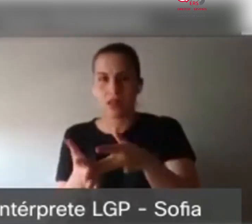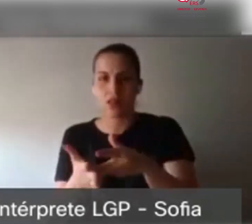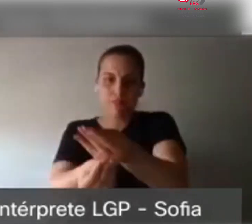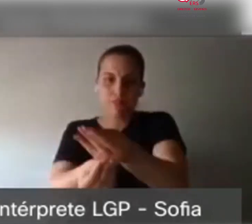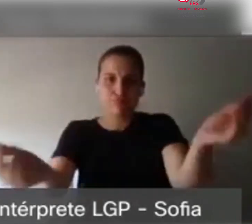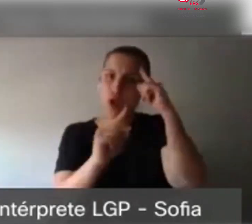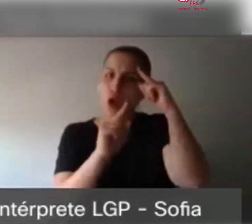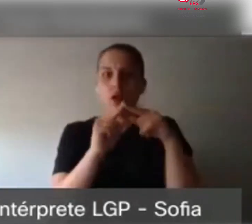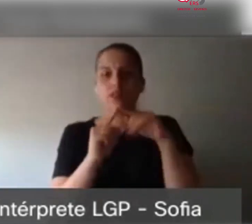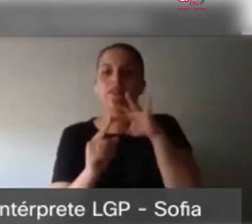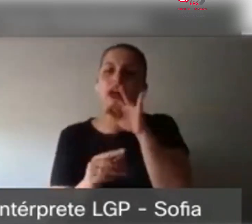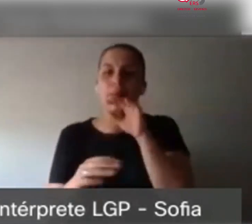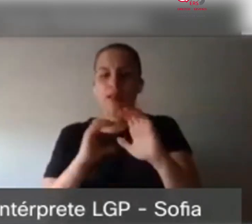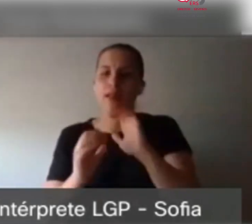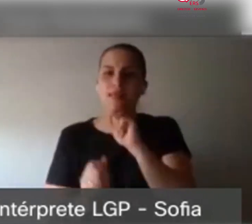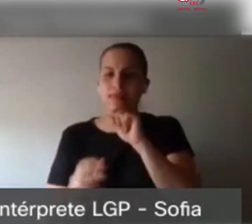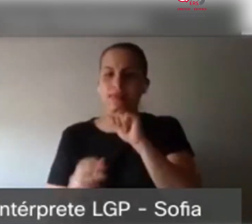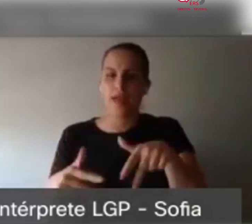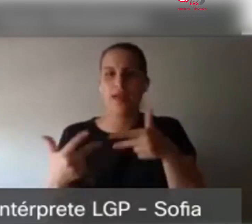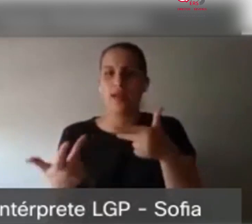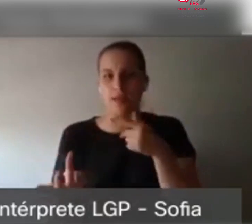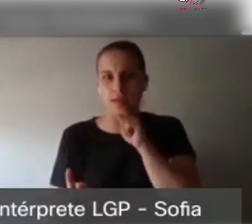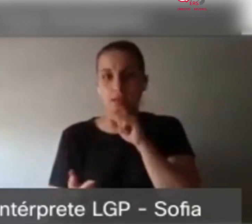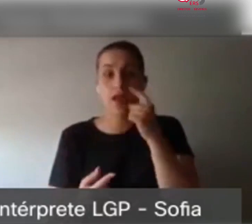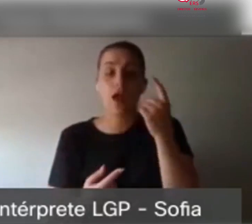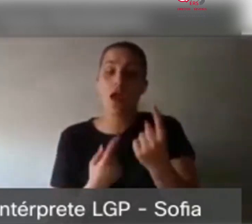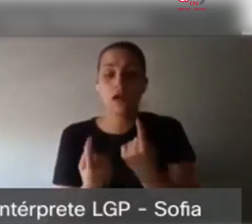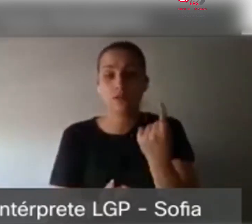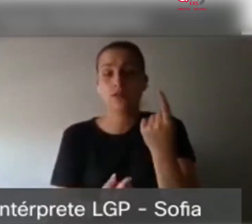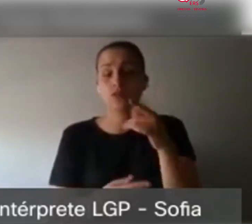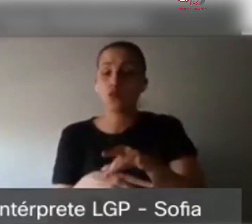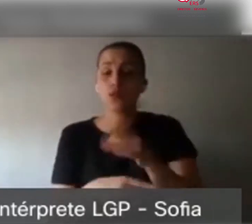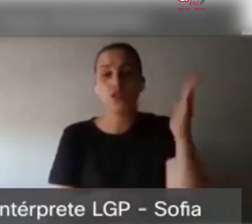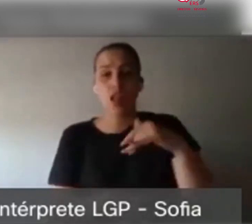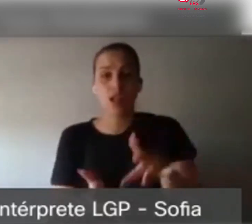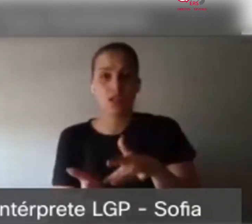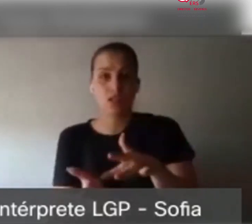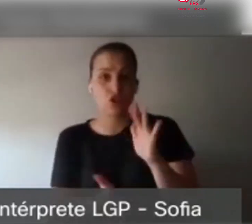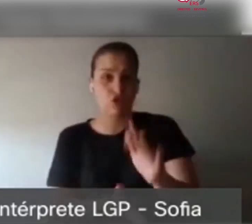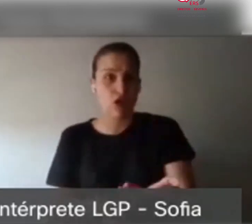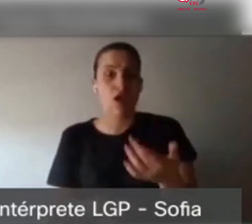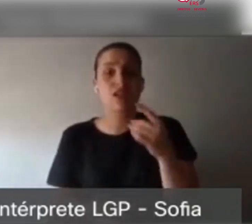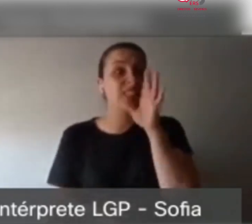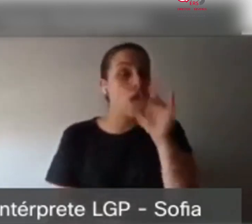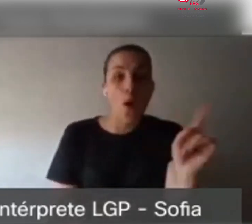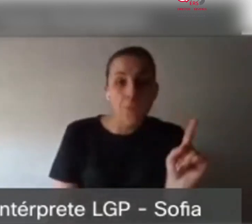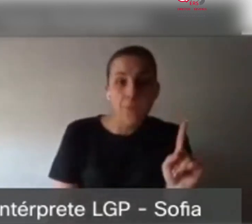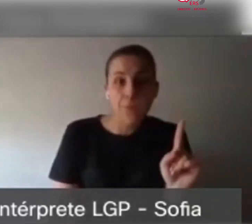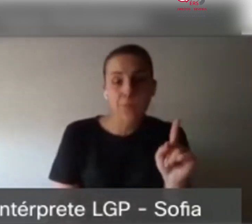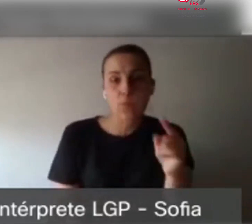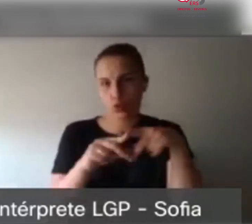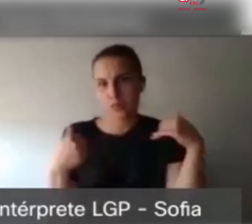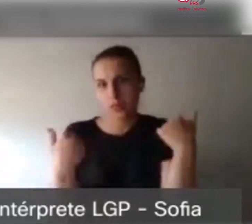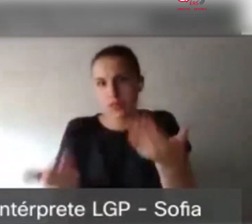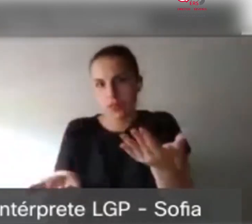pudessem comunicar com as famílias. Em muitos casos, os doentes já traziam esses dispositivos, já tinham esse tipo de ferramentas. Nos casos em que não tinham, o hospital